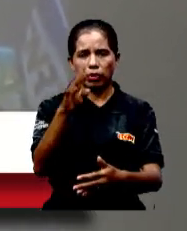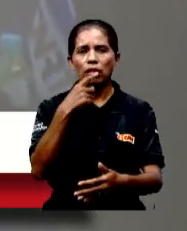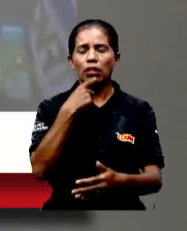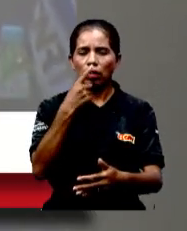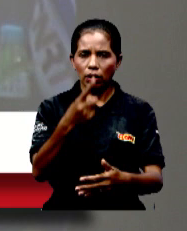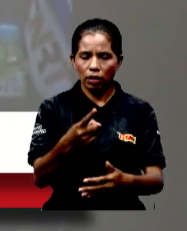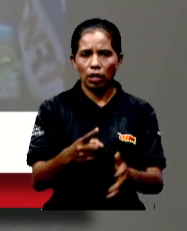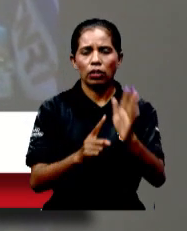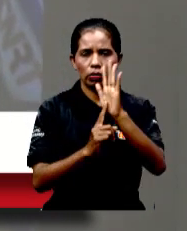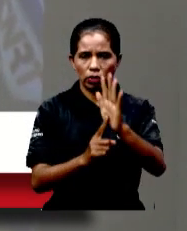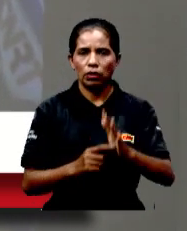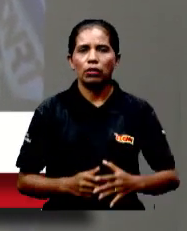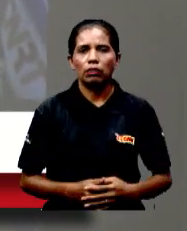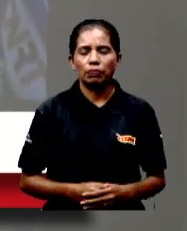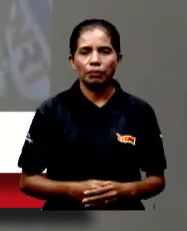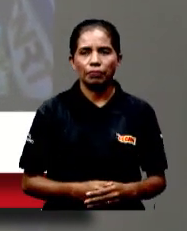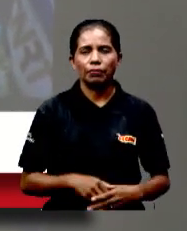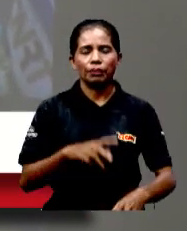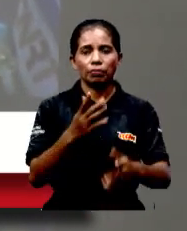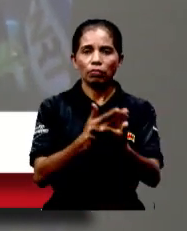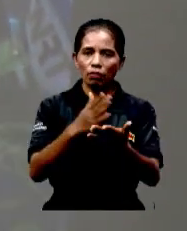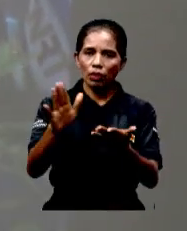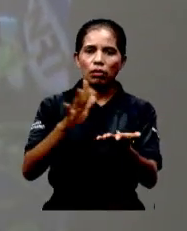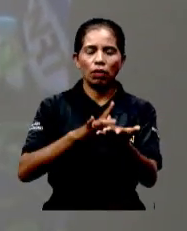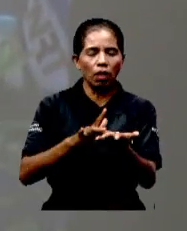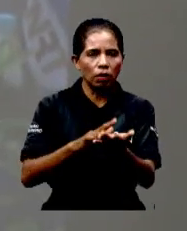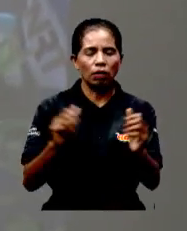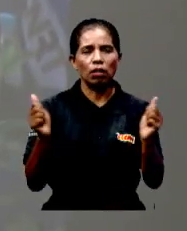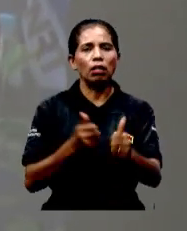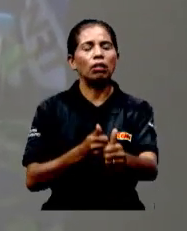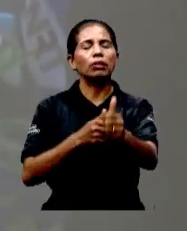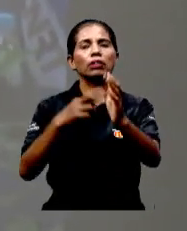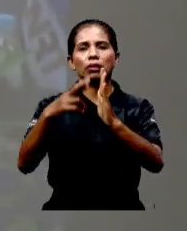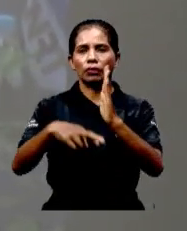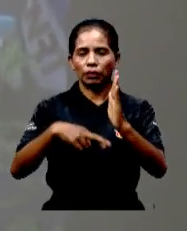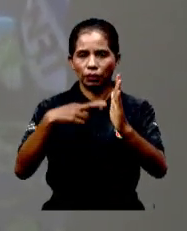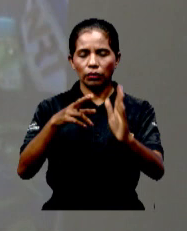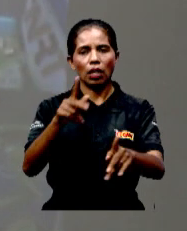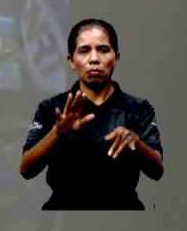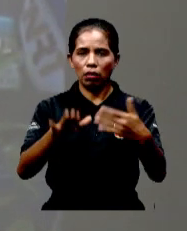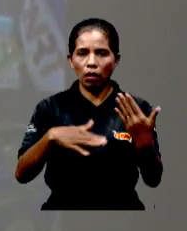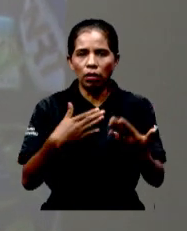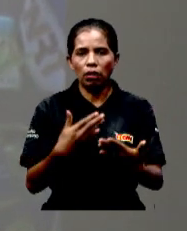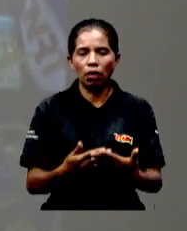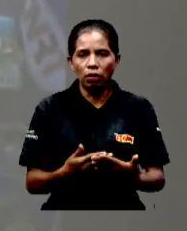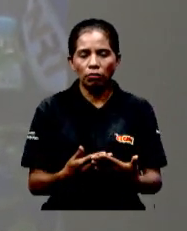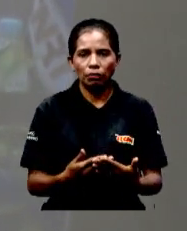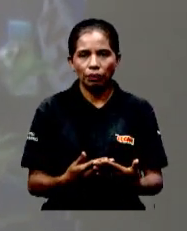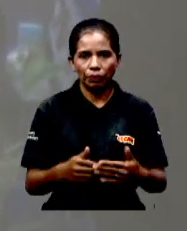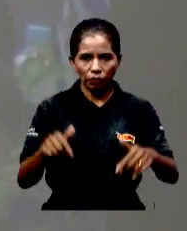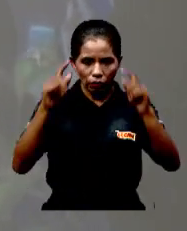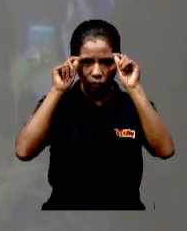arusai kalamos saihela. Ba compra a muro la tuir organismo população po